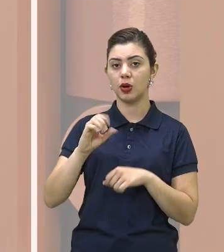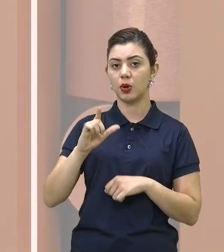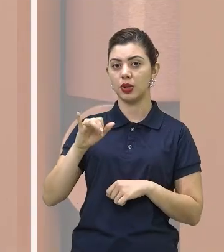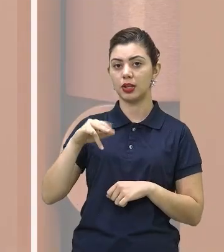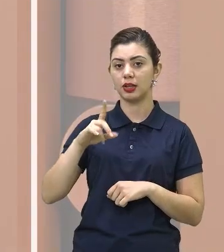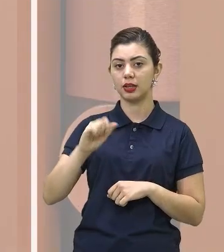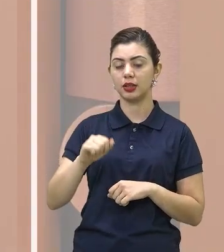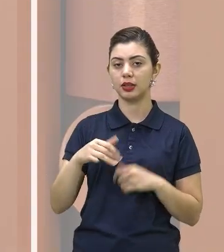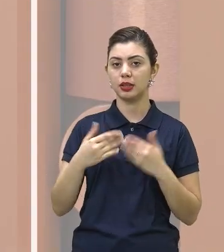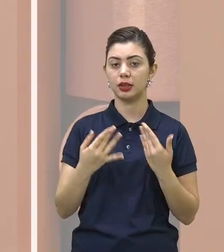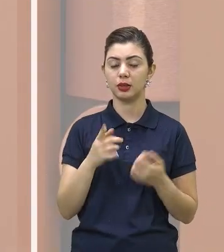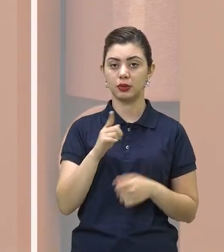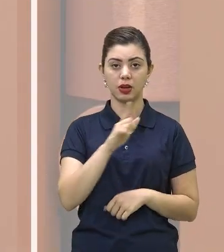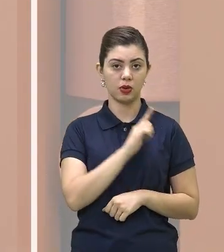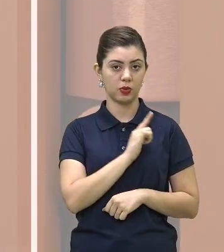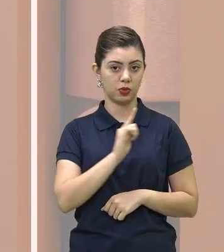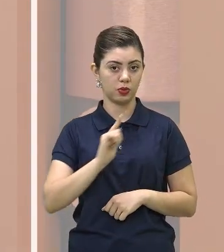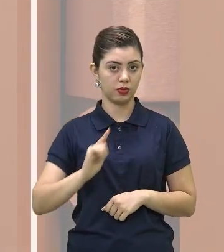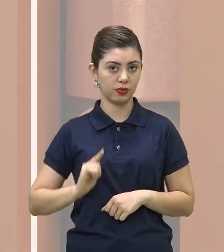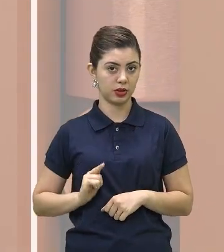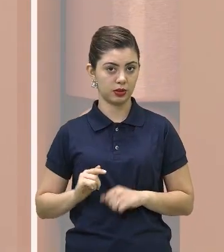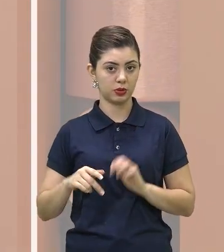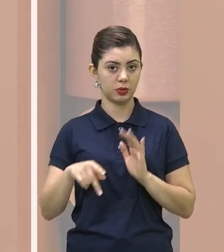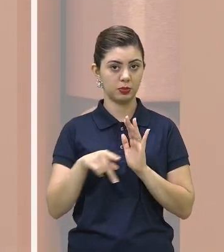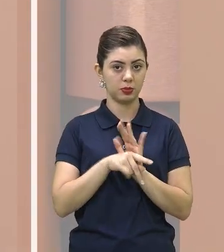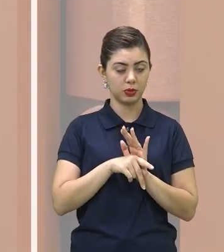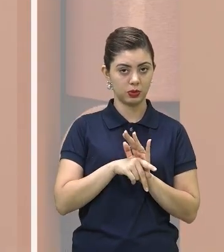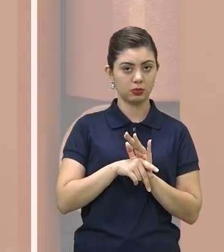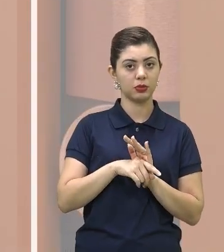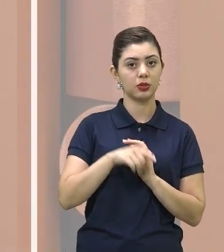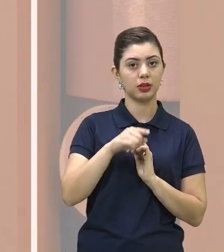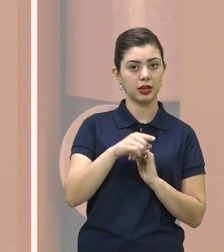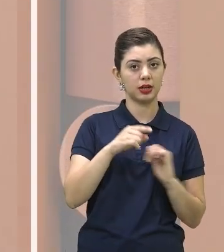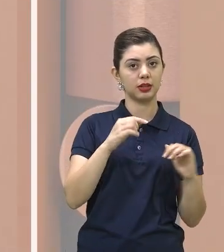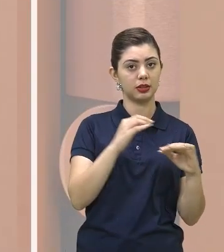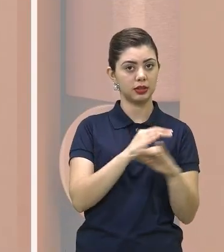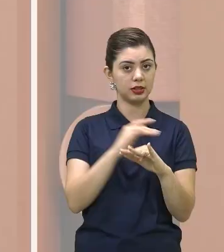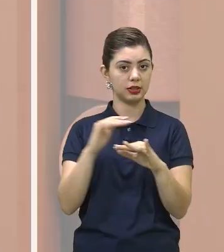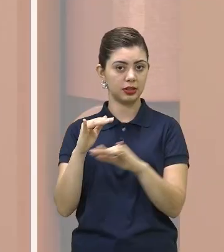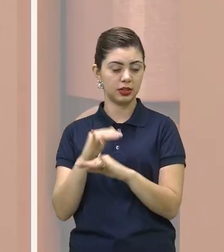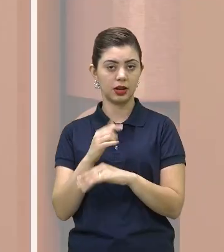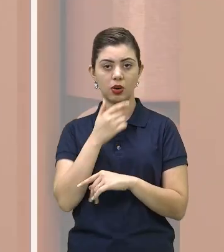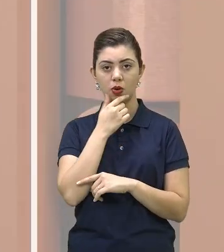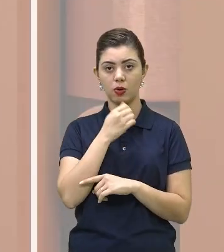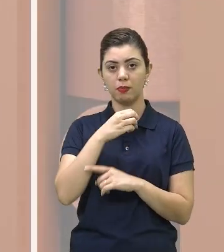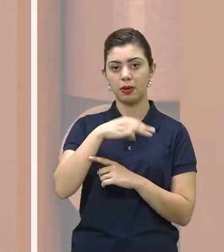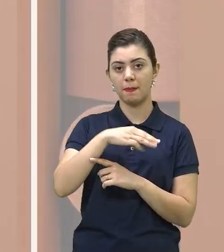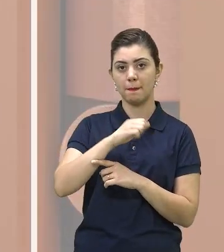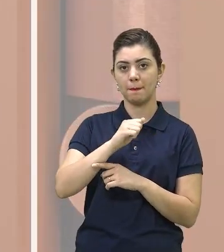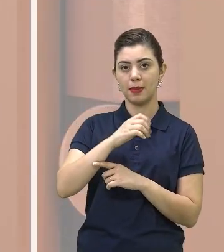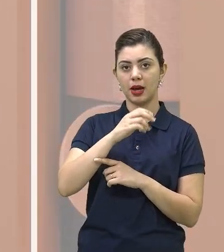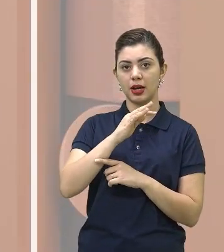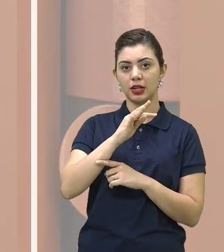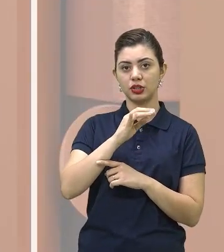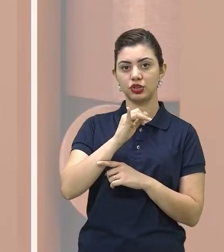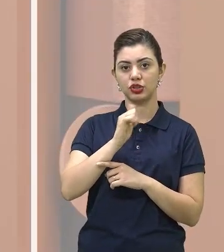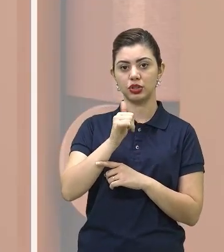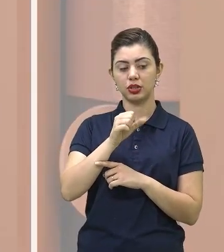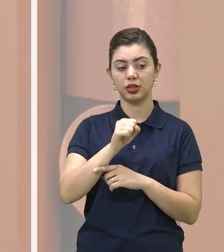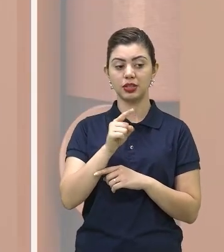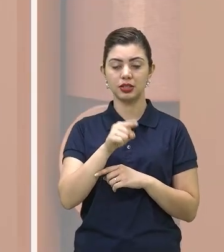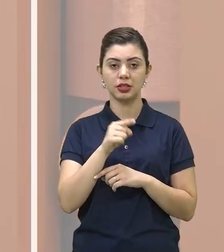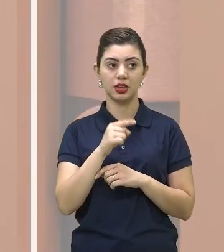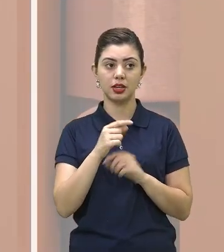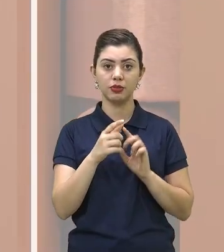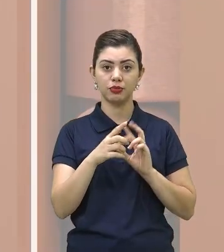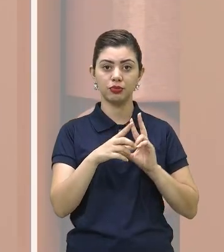o governador de Olinda e Recife, o Matias de Albuquerque, ele retirou-se para o interior